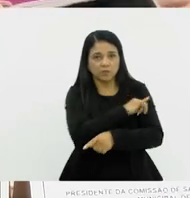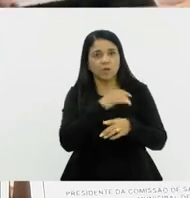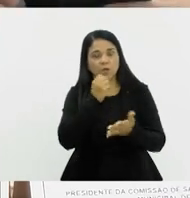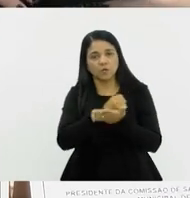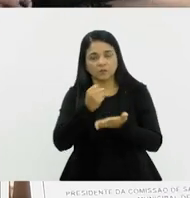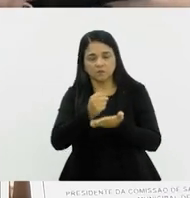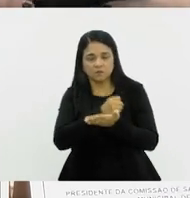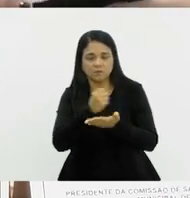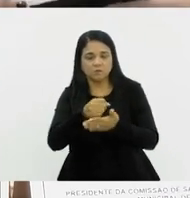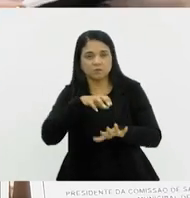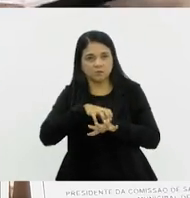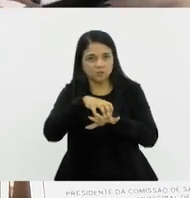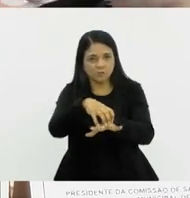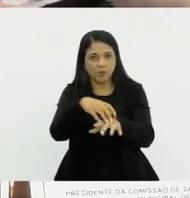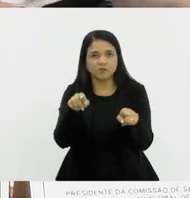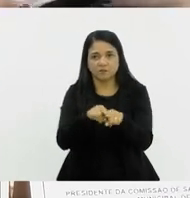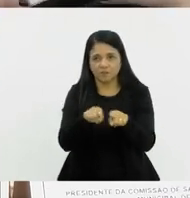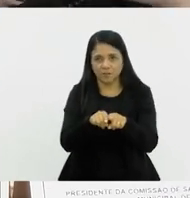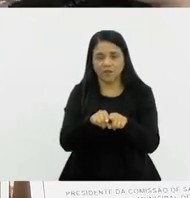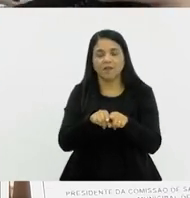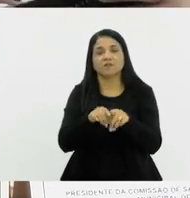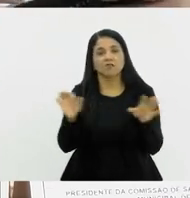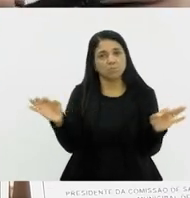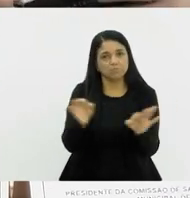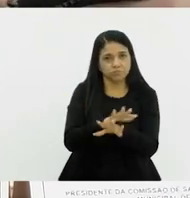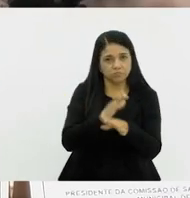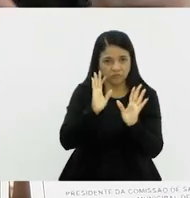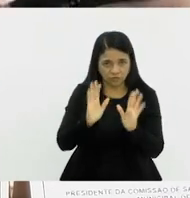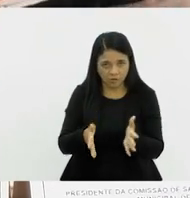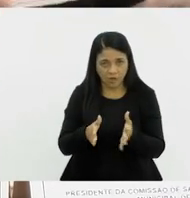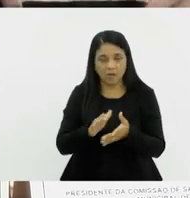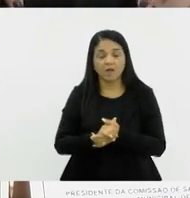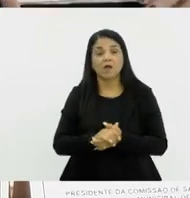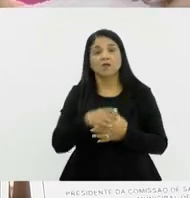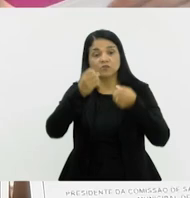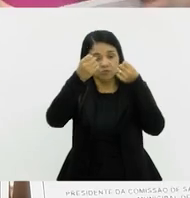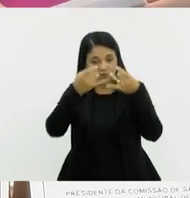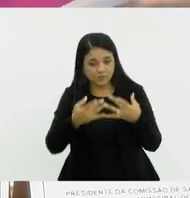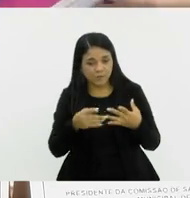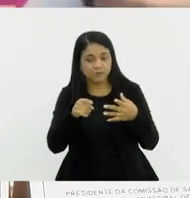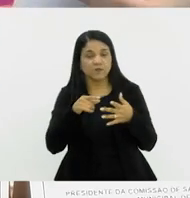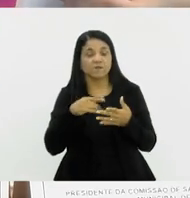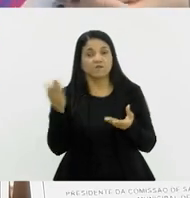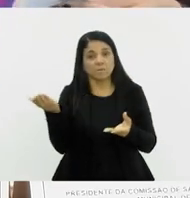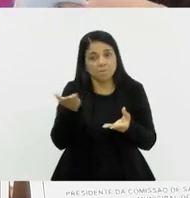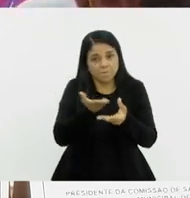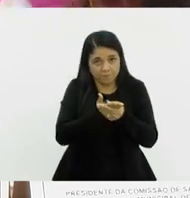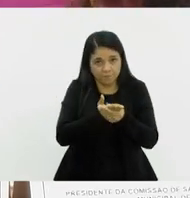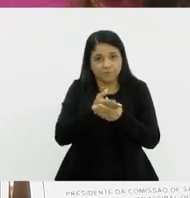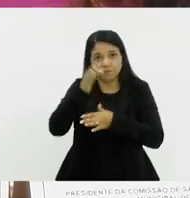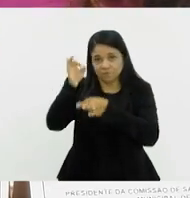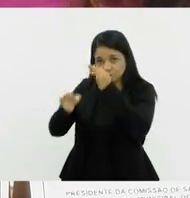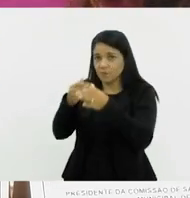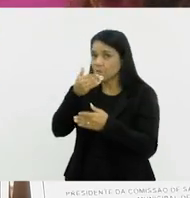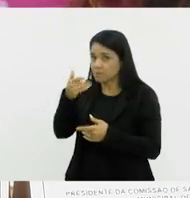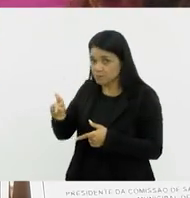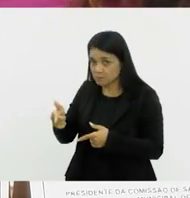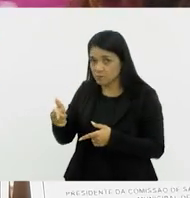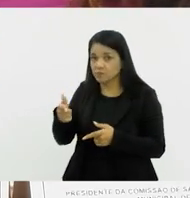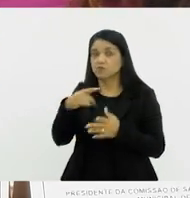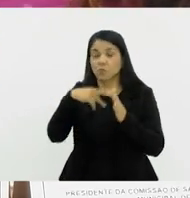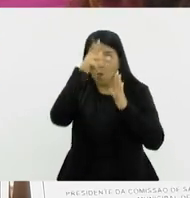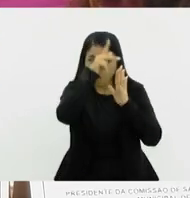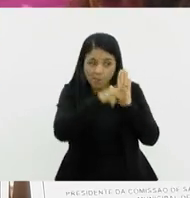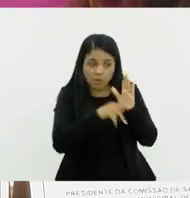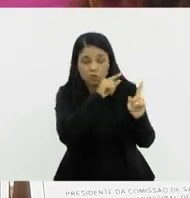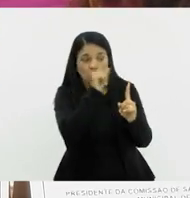de amostras. Então, isso já é uma ação concluída. Eu estou citando isso porque isso foi parte da ação judicial, tá, gente? Foi dentro do plano. O plano tinha o objetivo